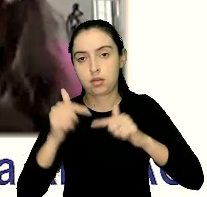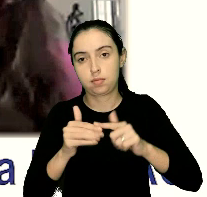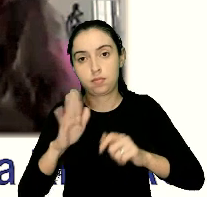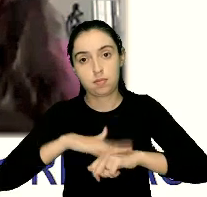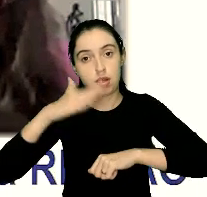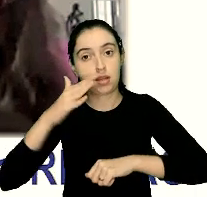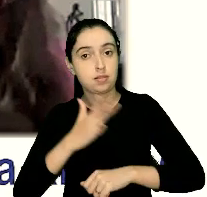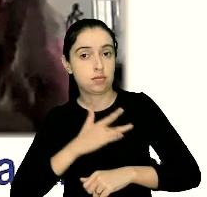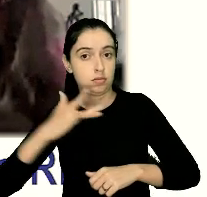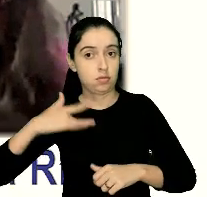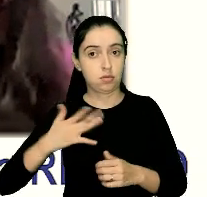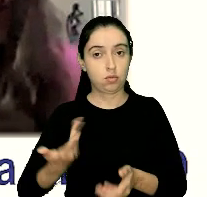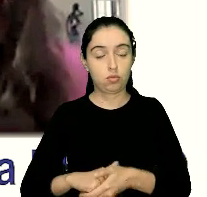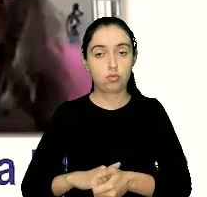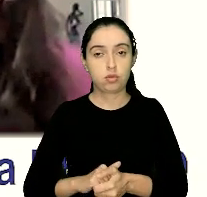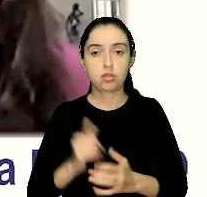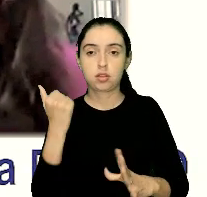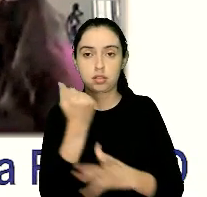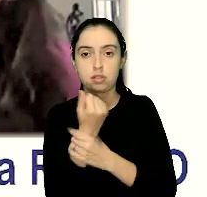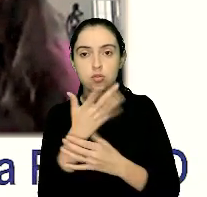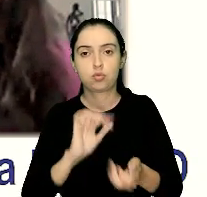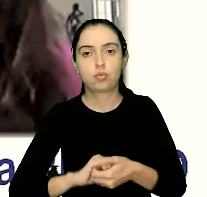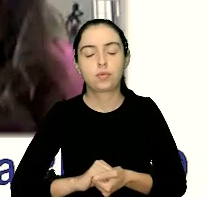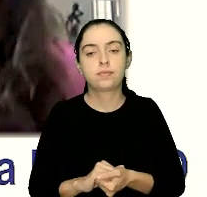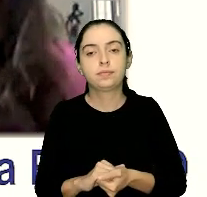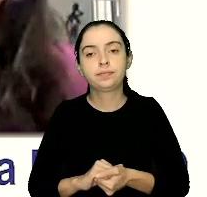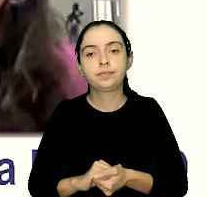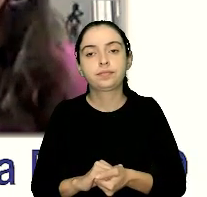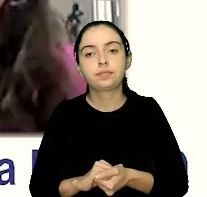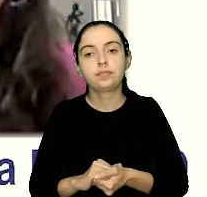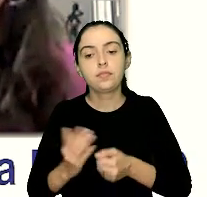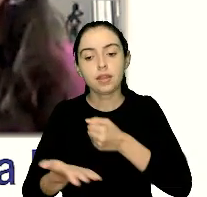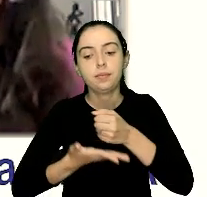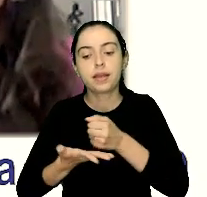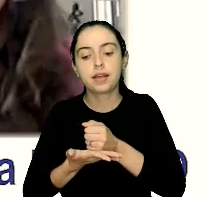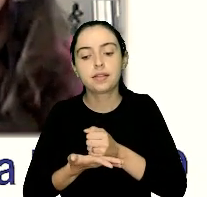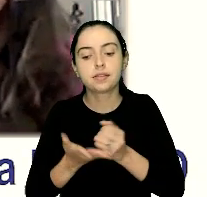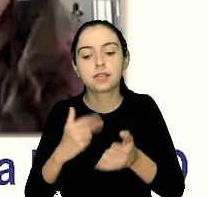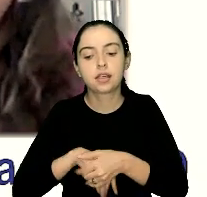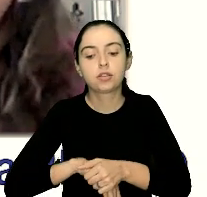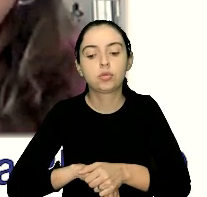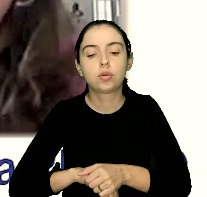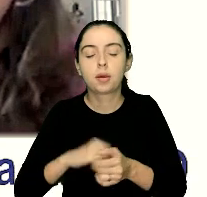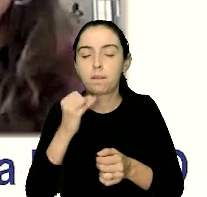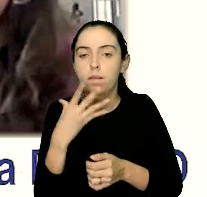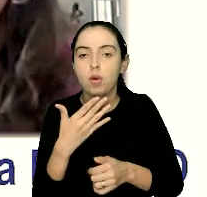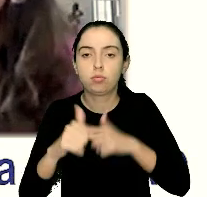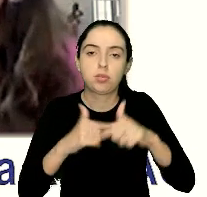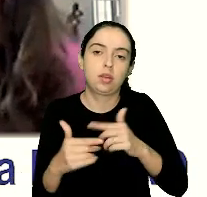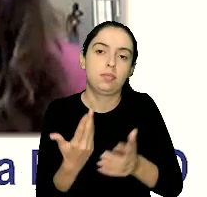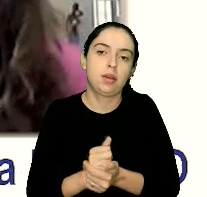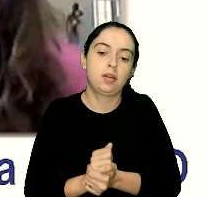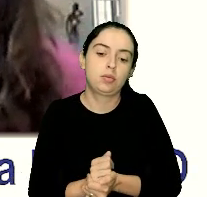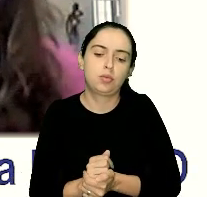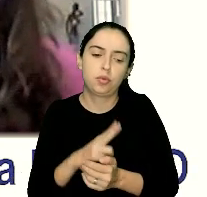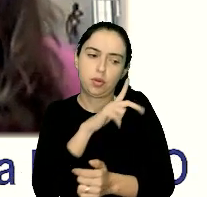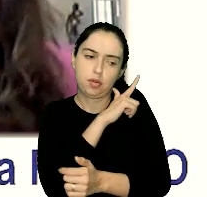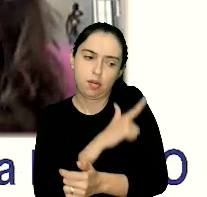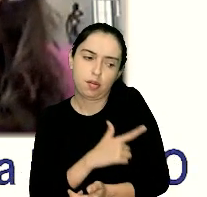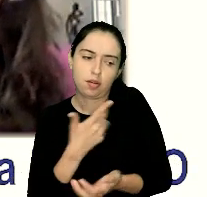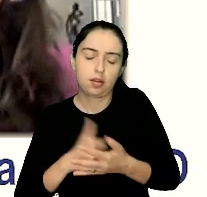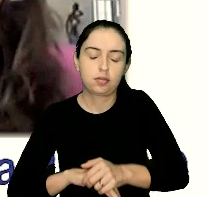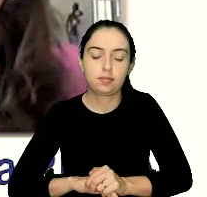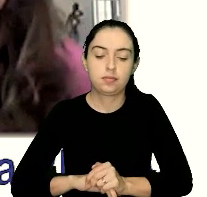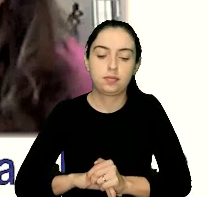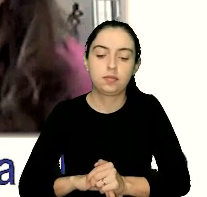seguro, embasado em boas práticas e de caráter perene, de modo a favorecer o desenvolvimento